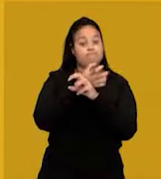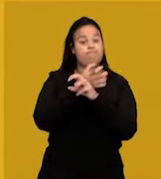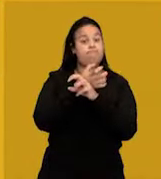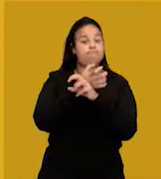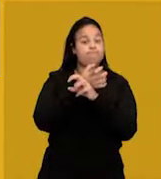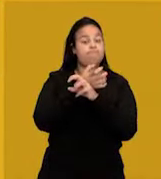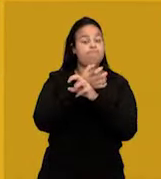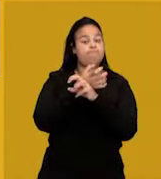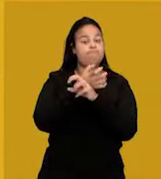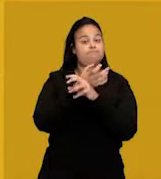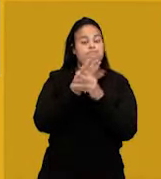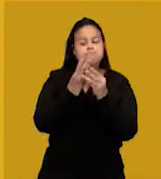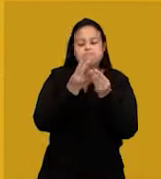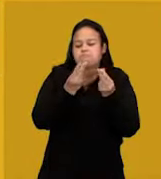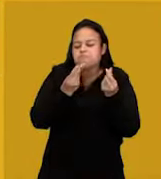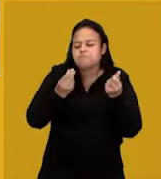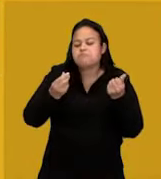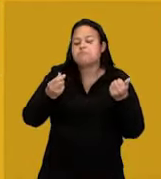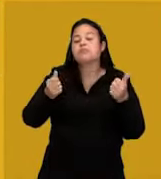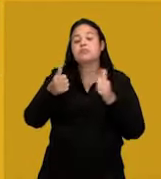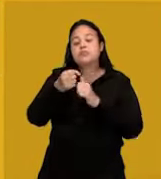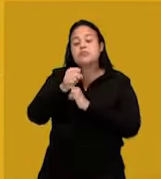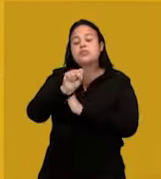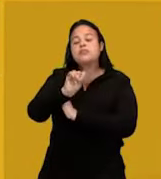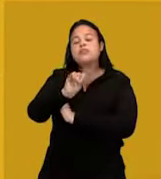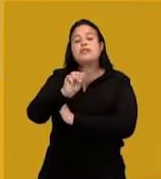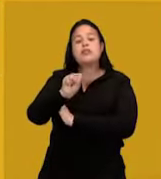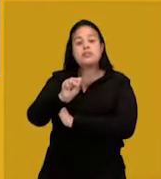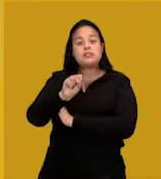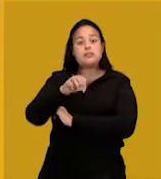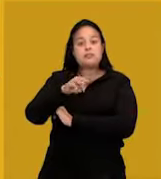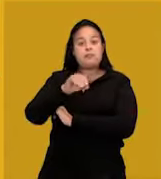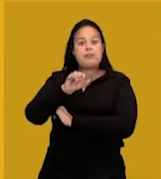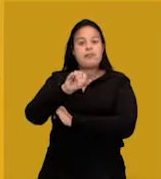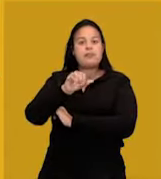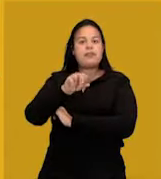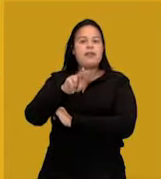em sais minerais, principalmente o cálcio.